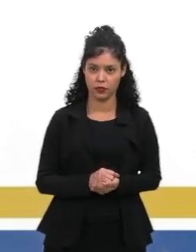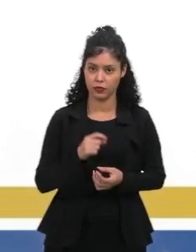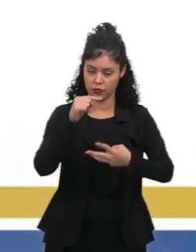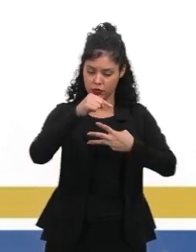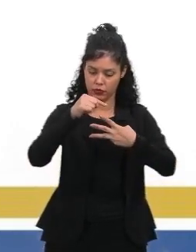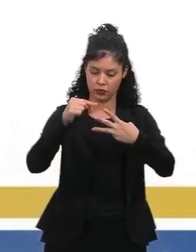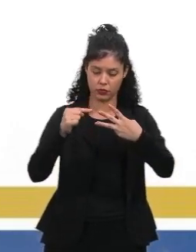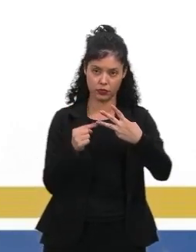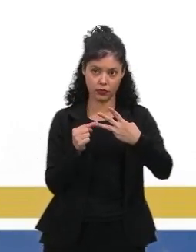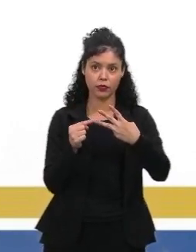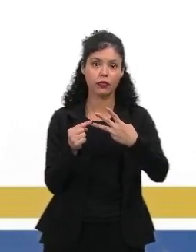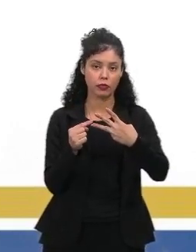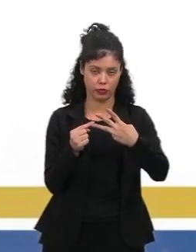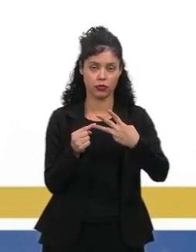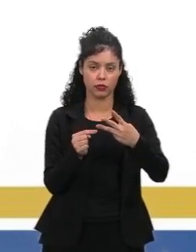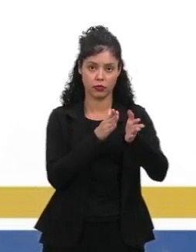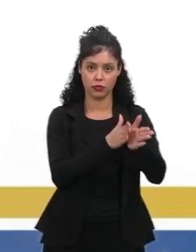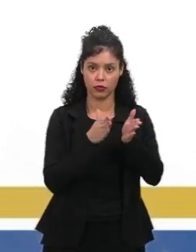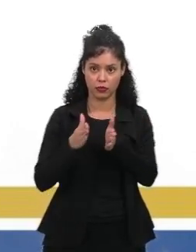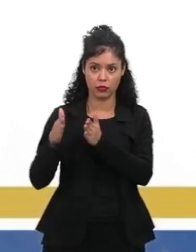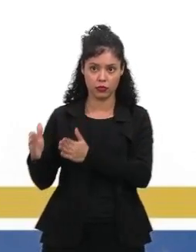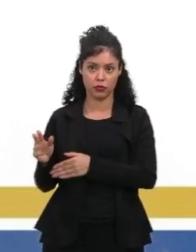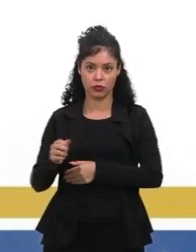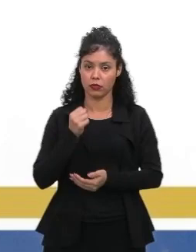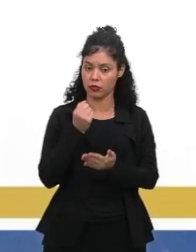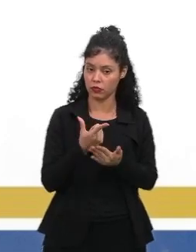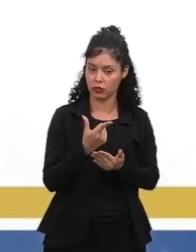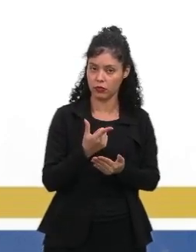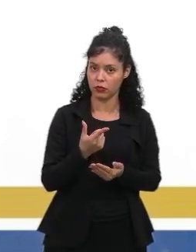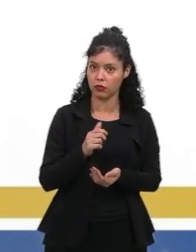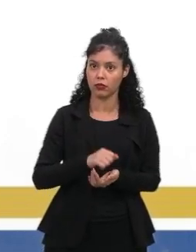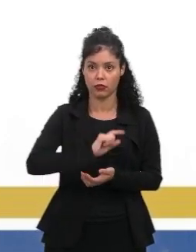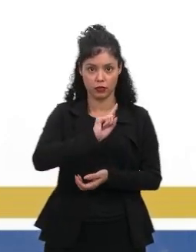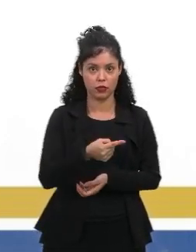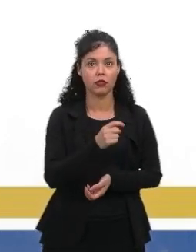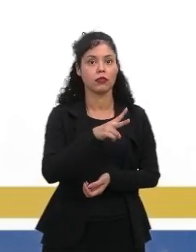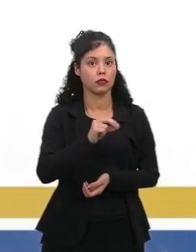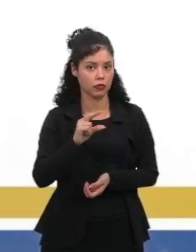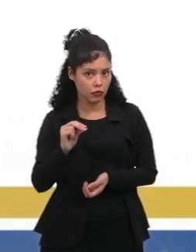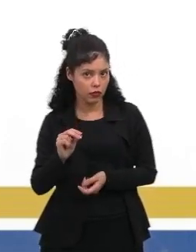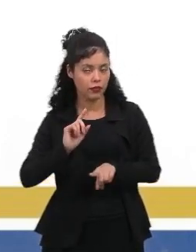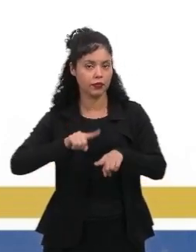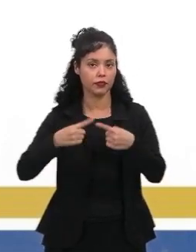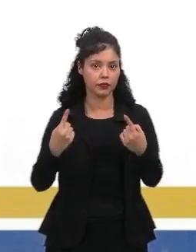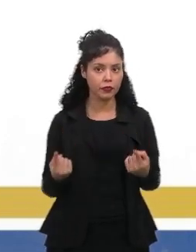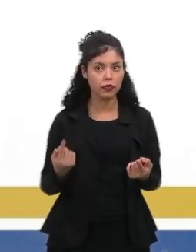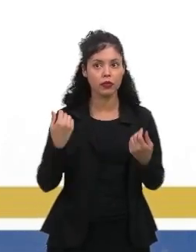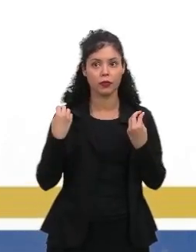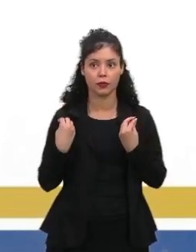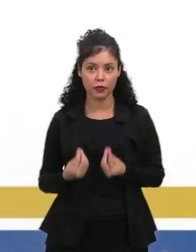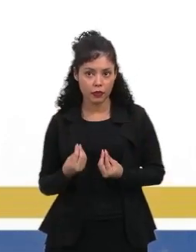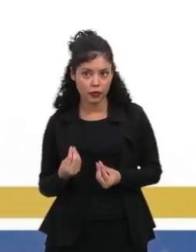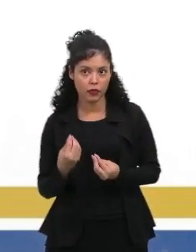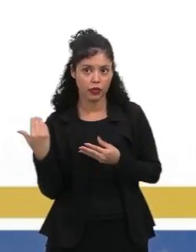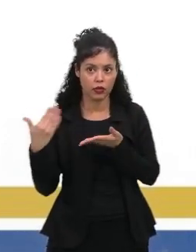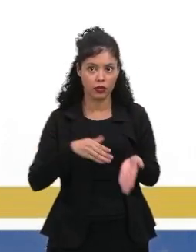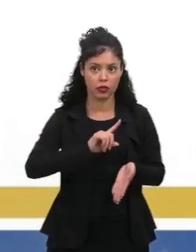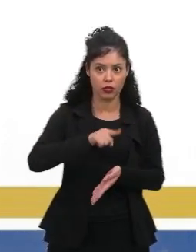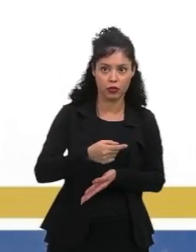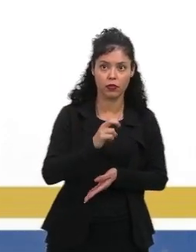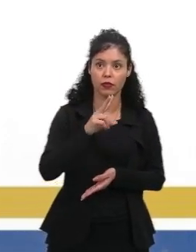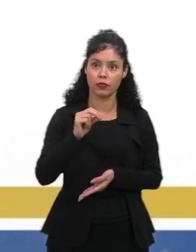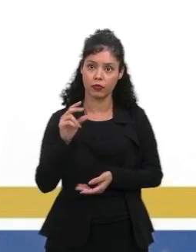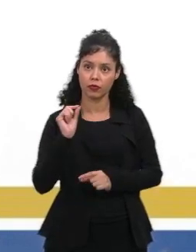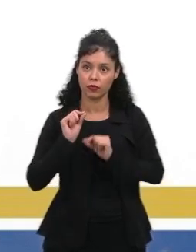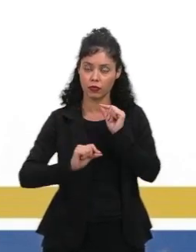3 parcelas. Essas 3 parcelas, se fosse um valor à vista, elas teriam que dar R$ 1.500. Então, para que chegue nesses R$ 1.500, a